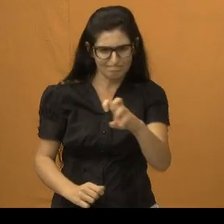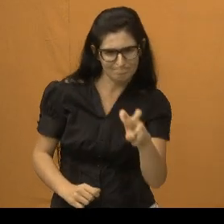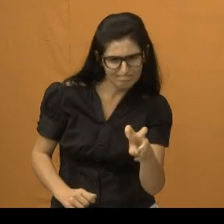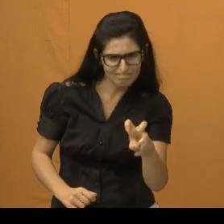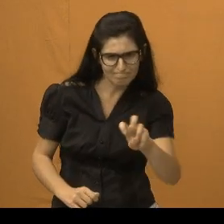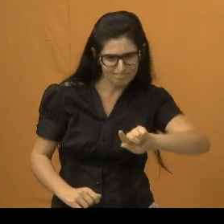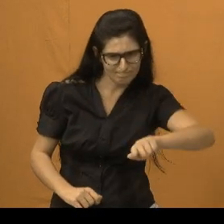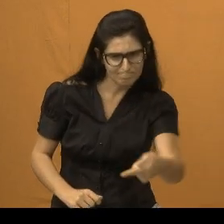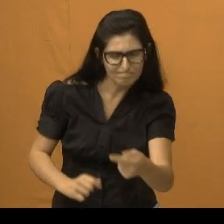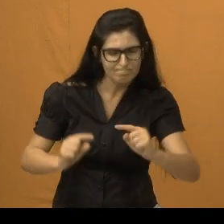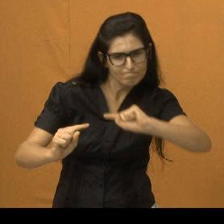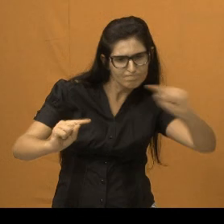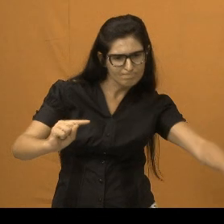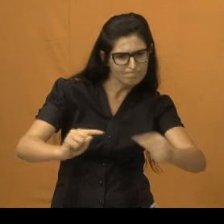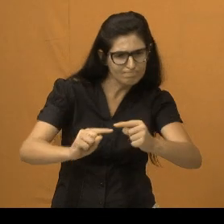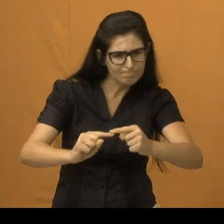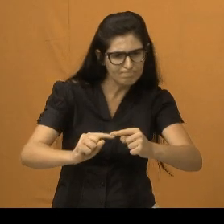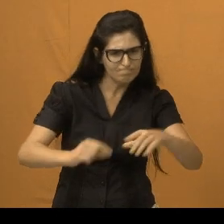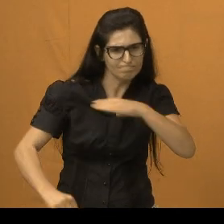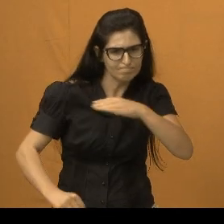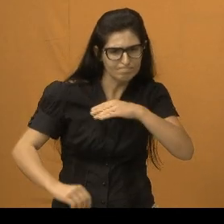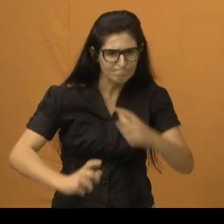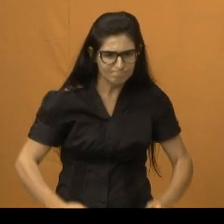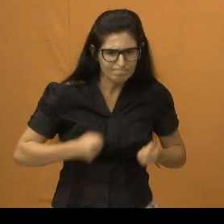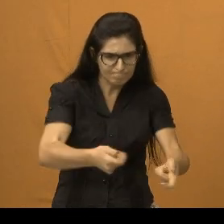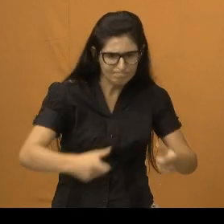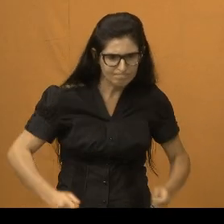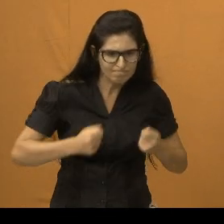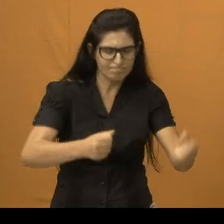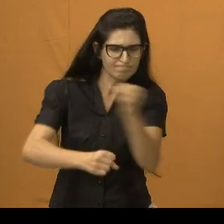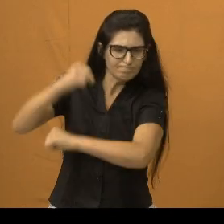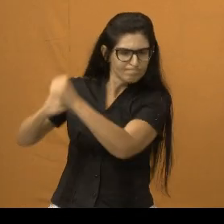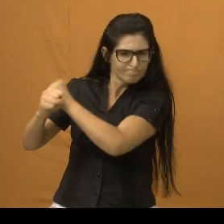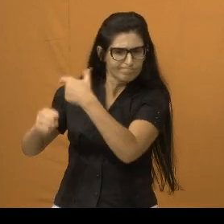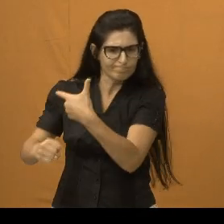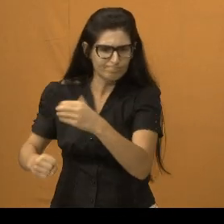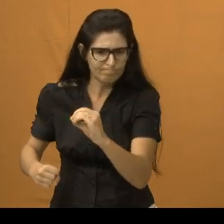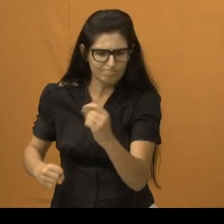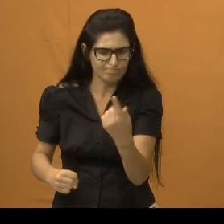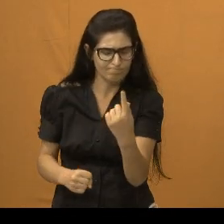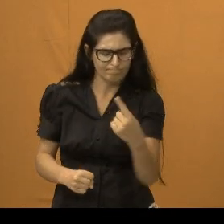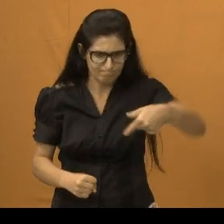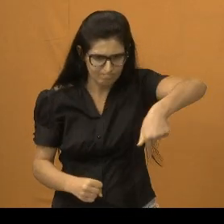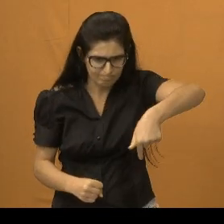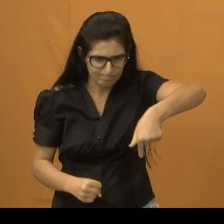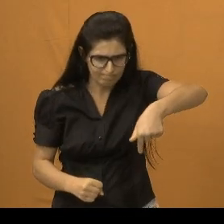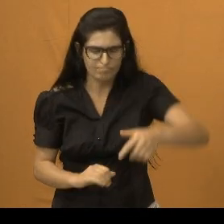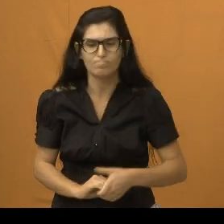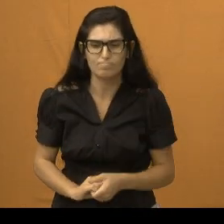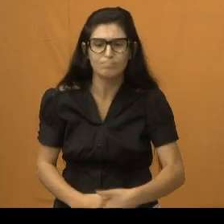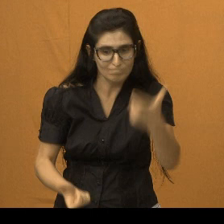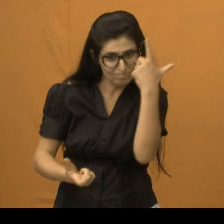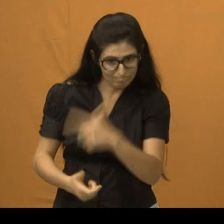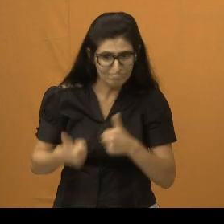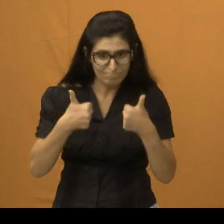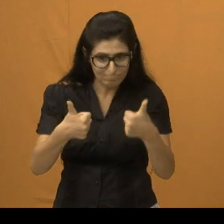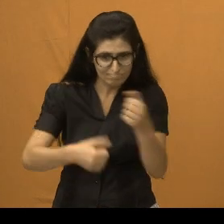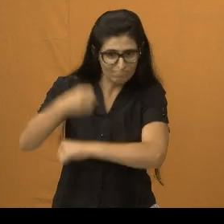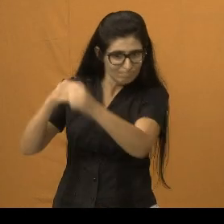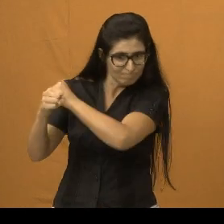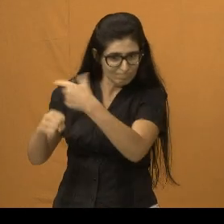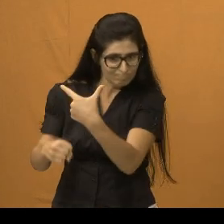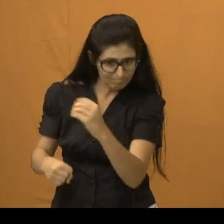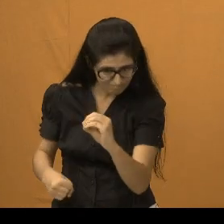798.405.000. Essa é a meta para os gastos, né, do exercício 2017 corrente. Realizamos, né, em torno de 2017,